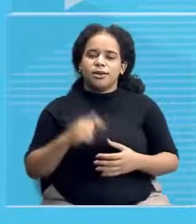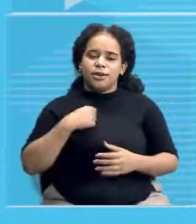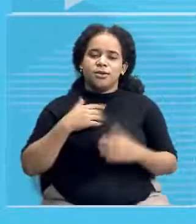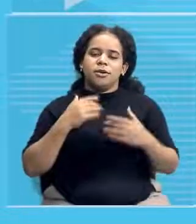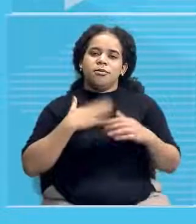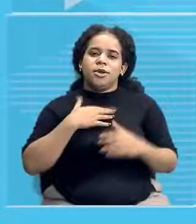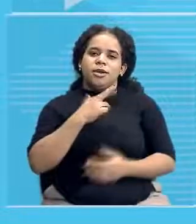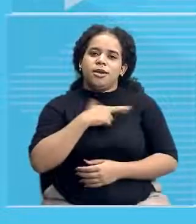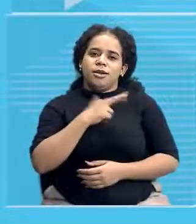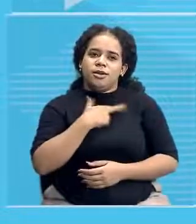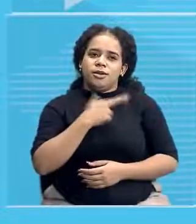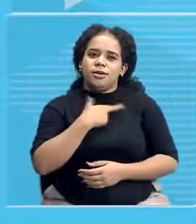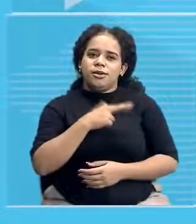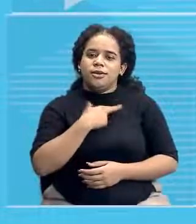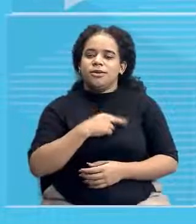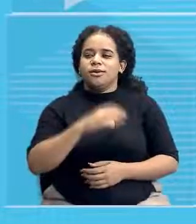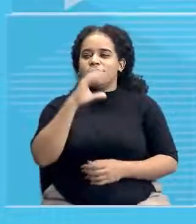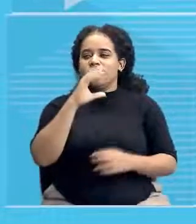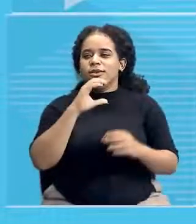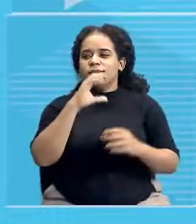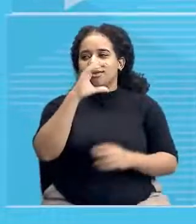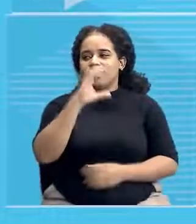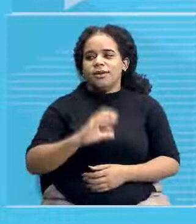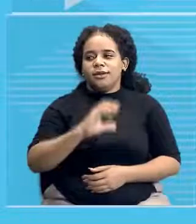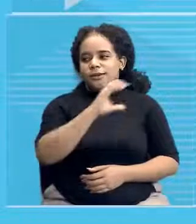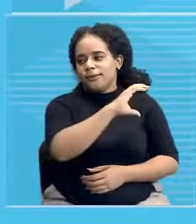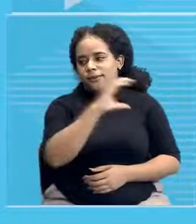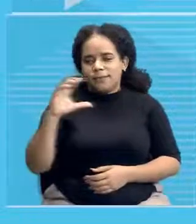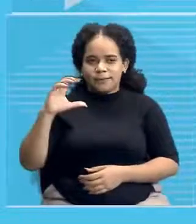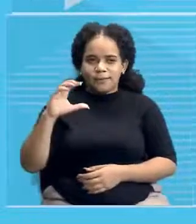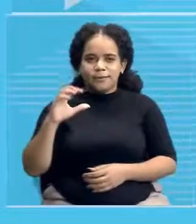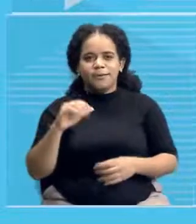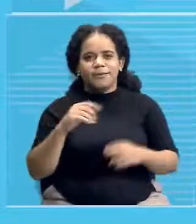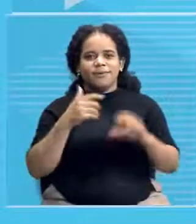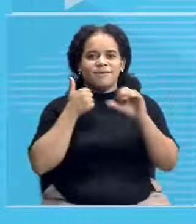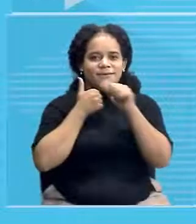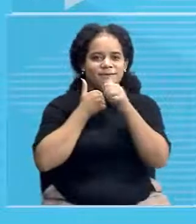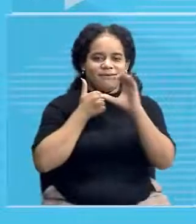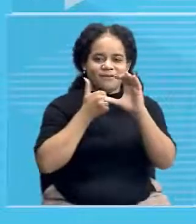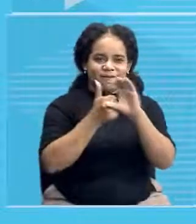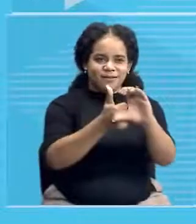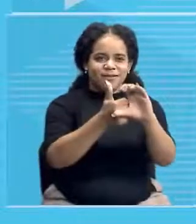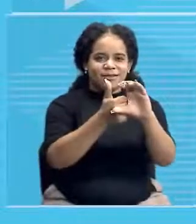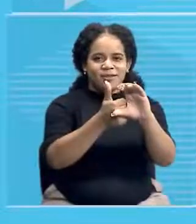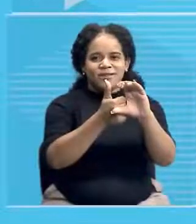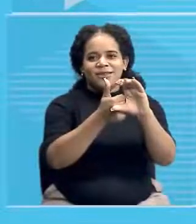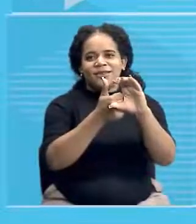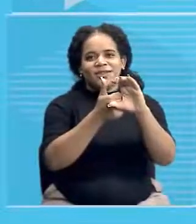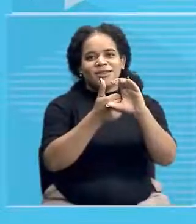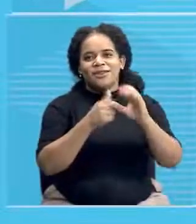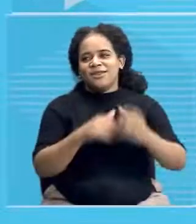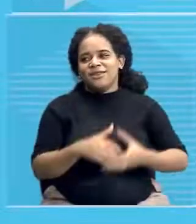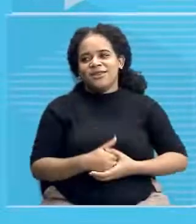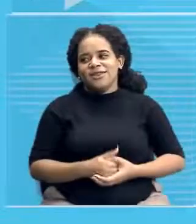Não sei a professora Andresa se é católica ou é atea. E a professora